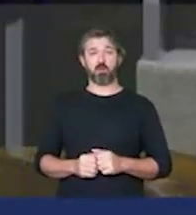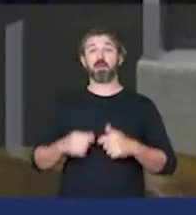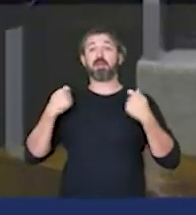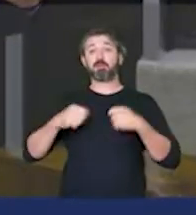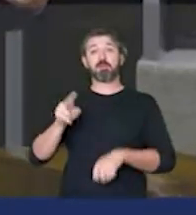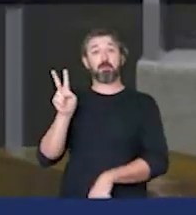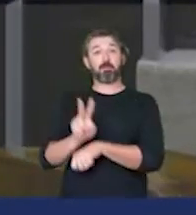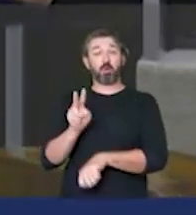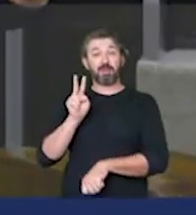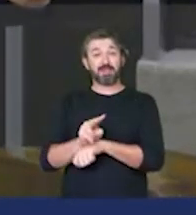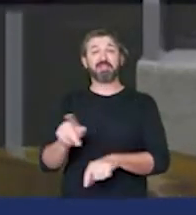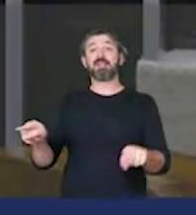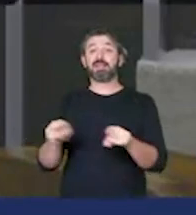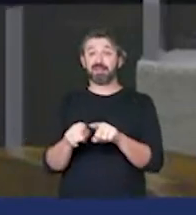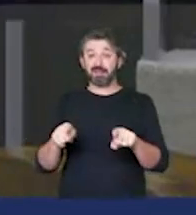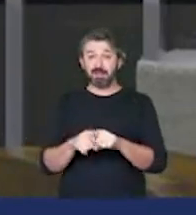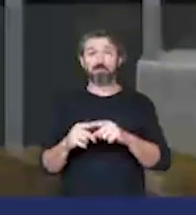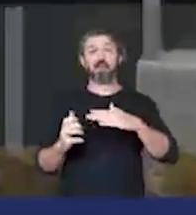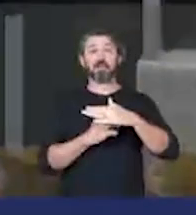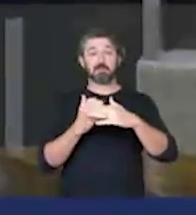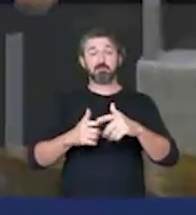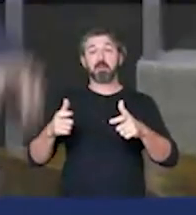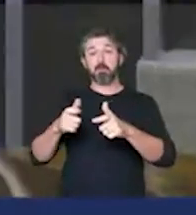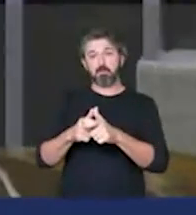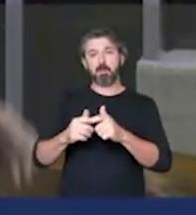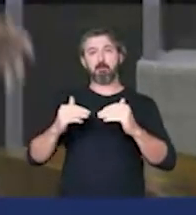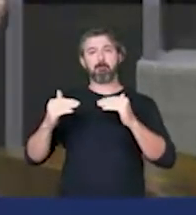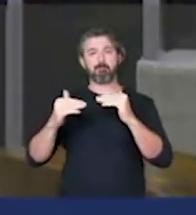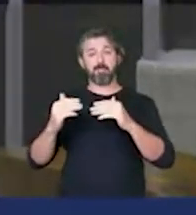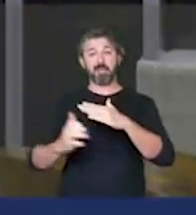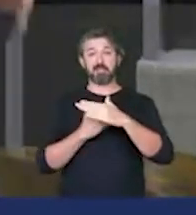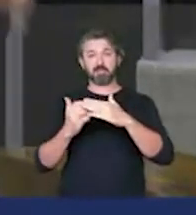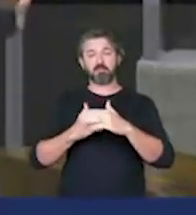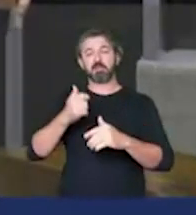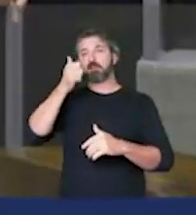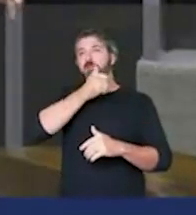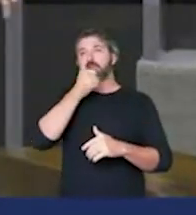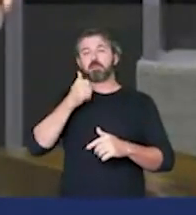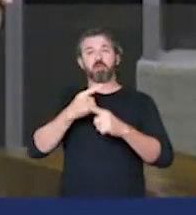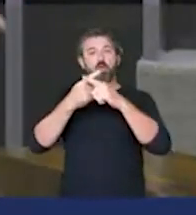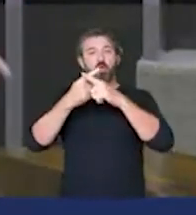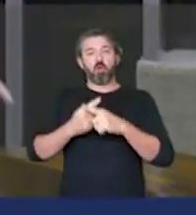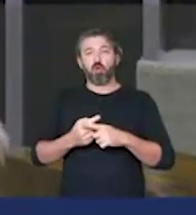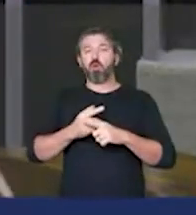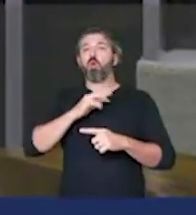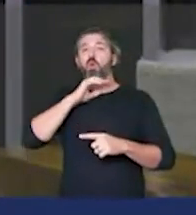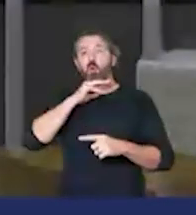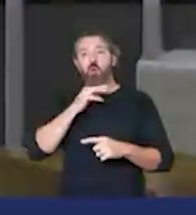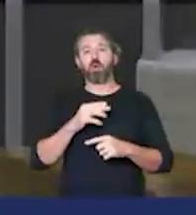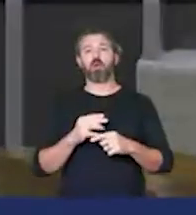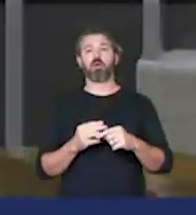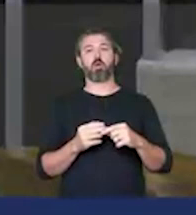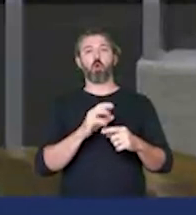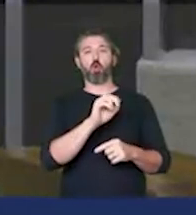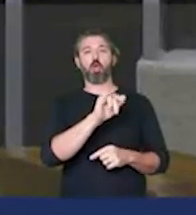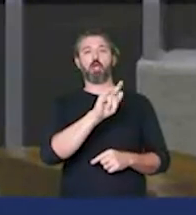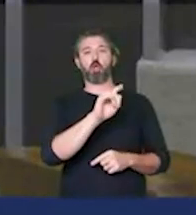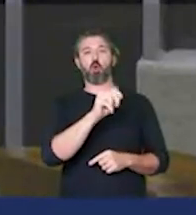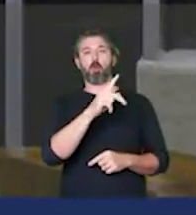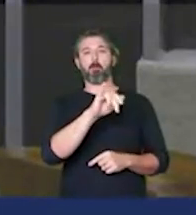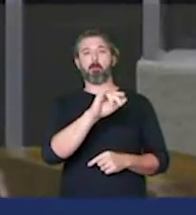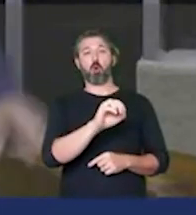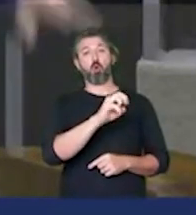preciso proteger também as pequenas, médias empresas que enfrentam uma concorrência desigual com os oligopólios